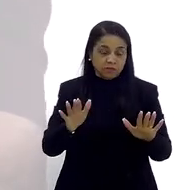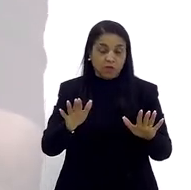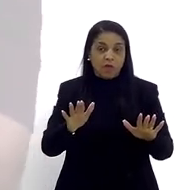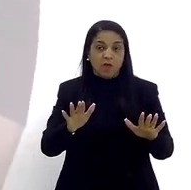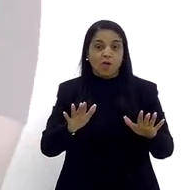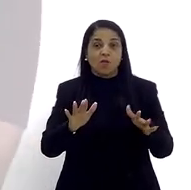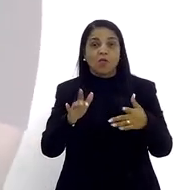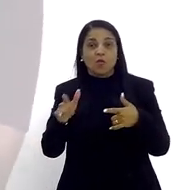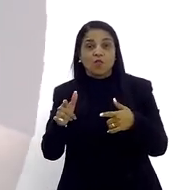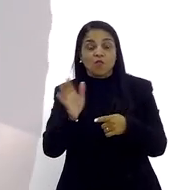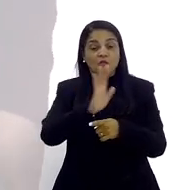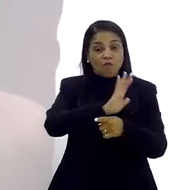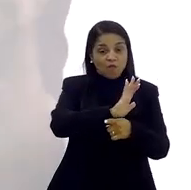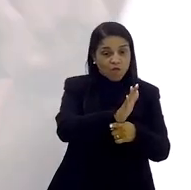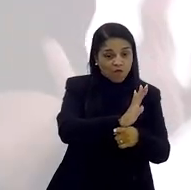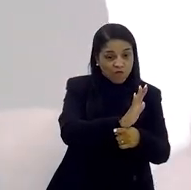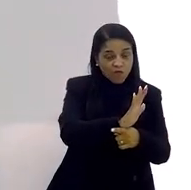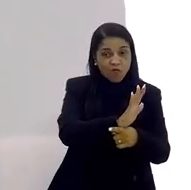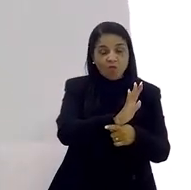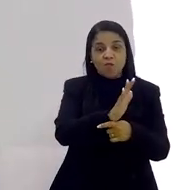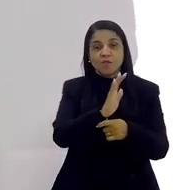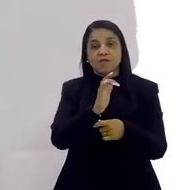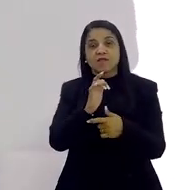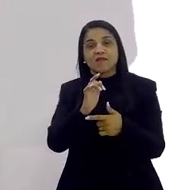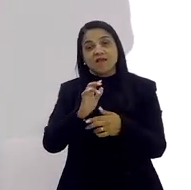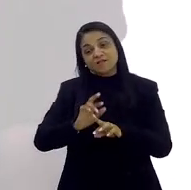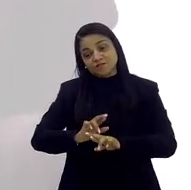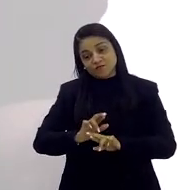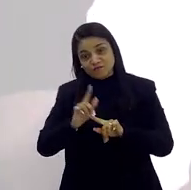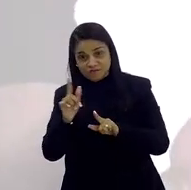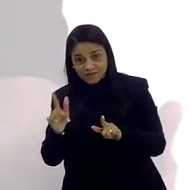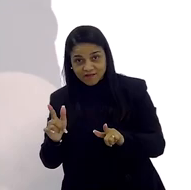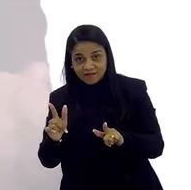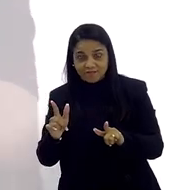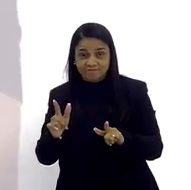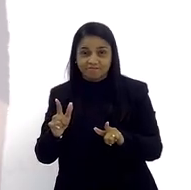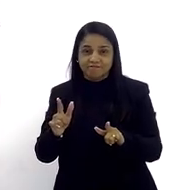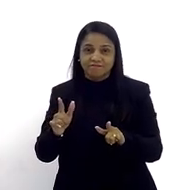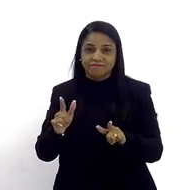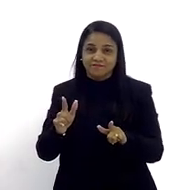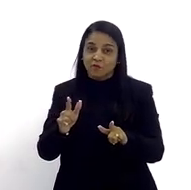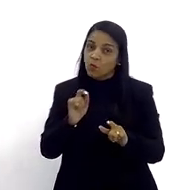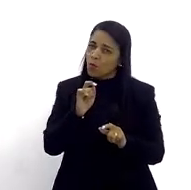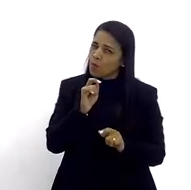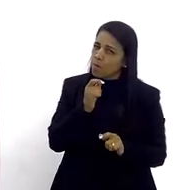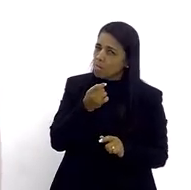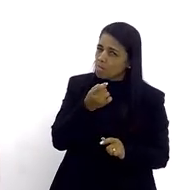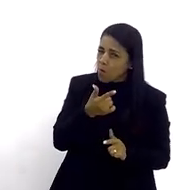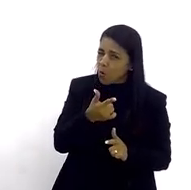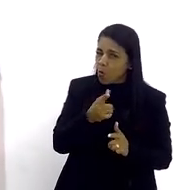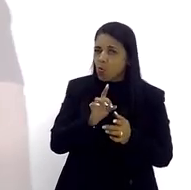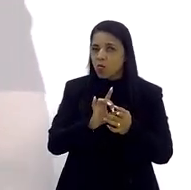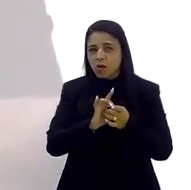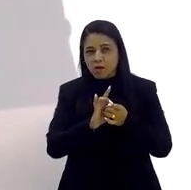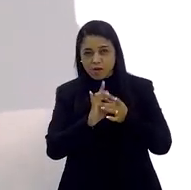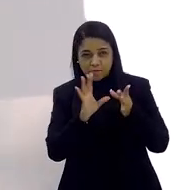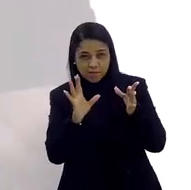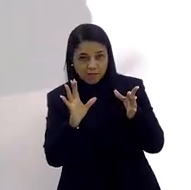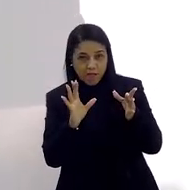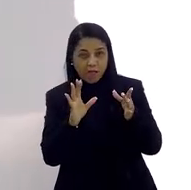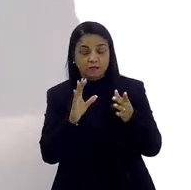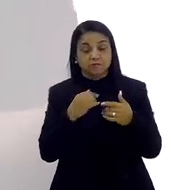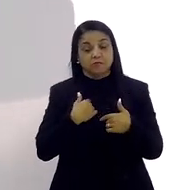tem essa junção fazer cinematográfico e ali um pouco um pouco da Liberdade